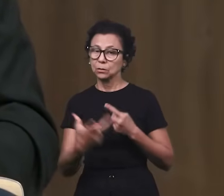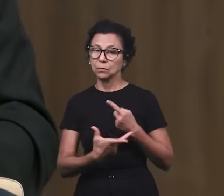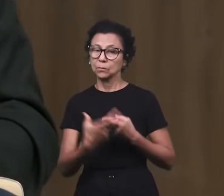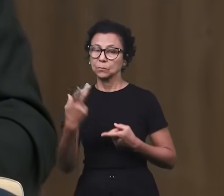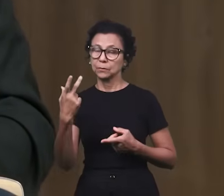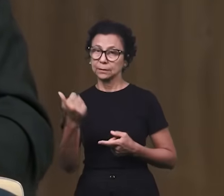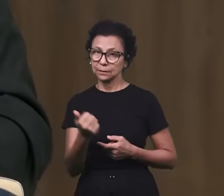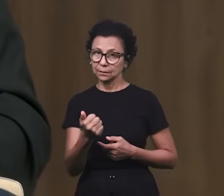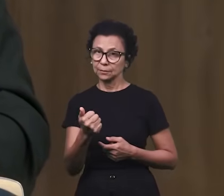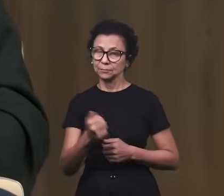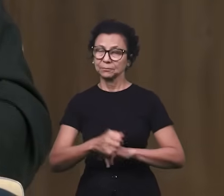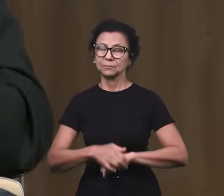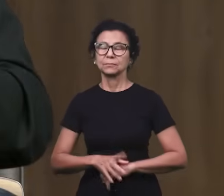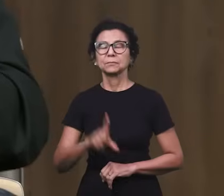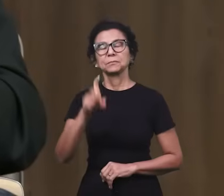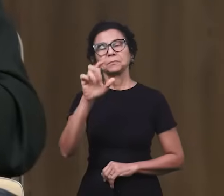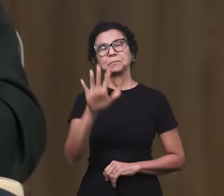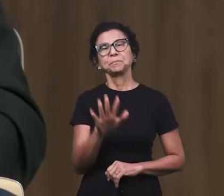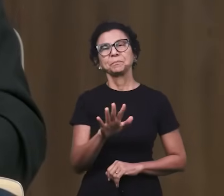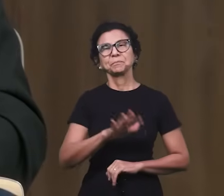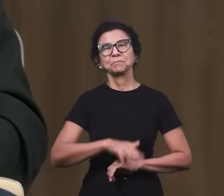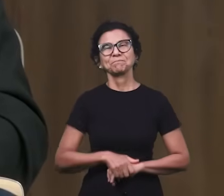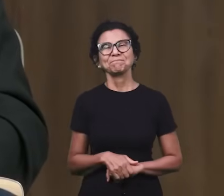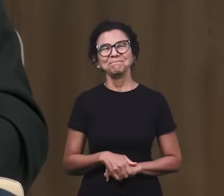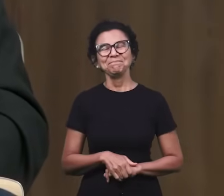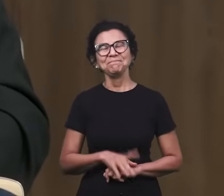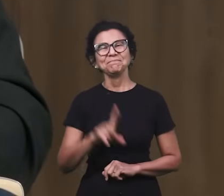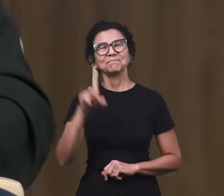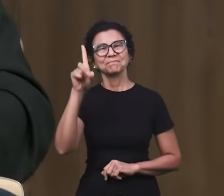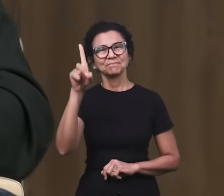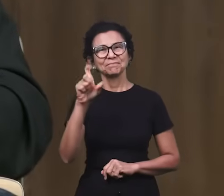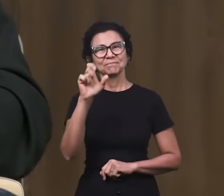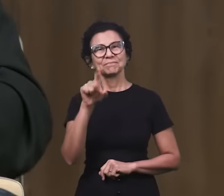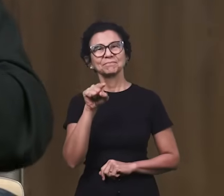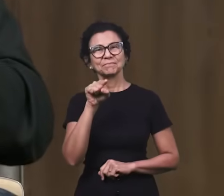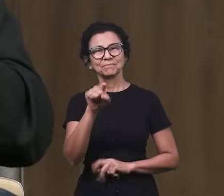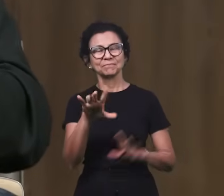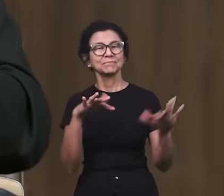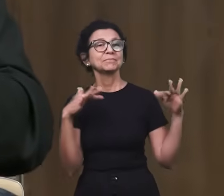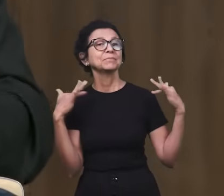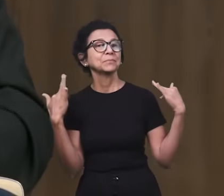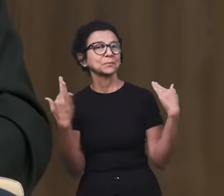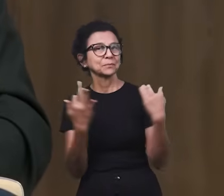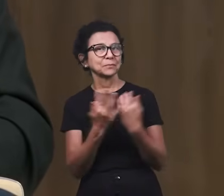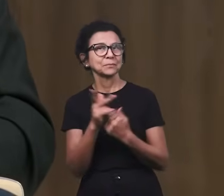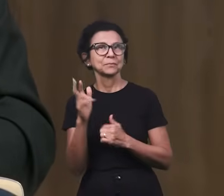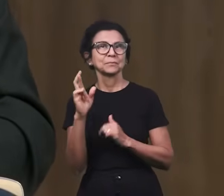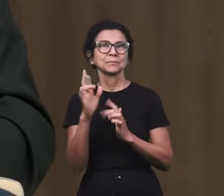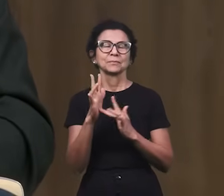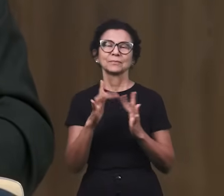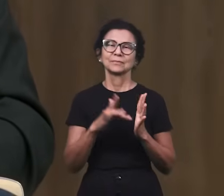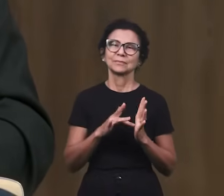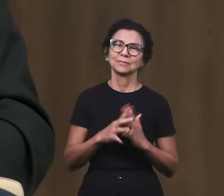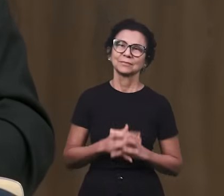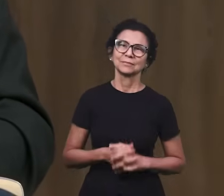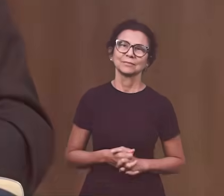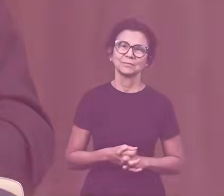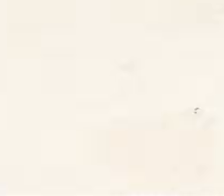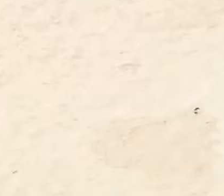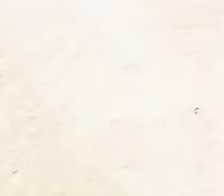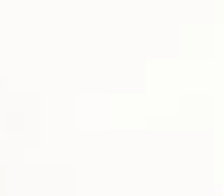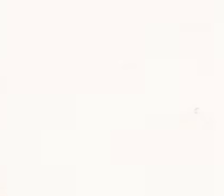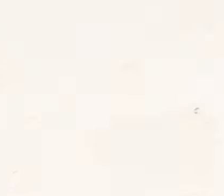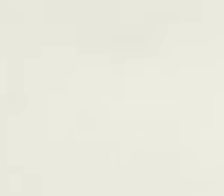mais do que vitoriosos. Que Deus te abençoe. Que Deus abençoe a sua família. A paz do Senhor.